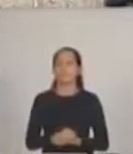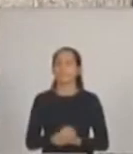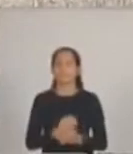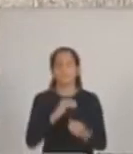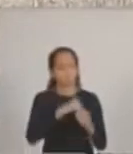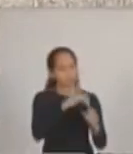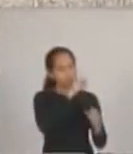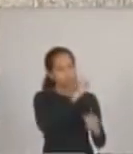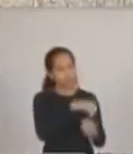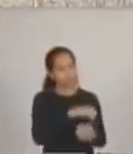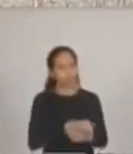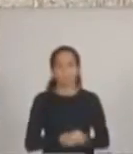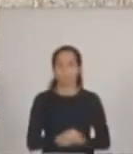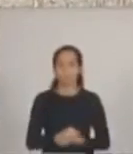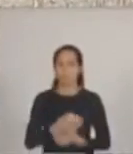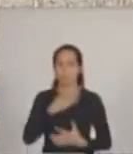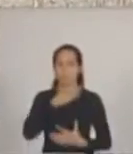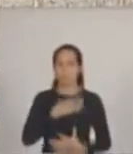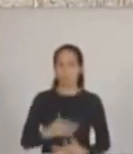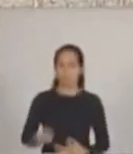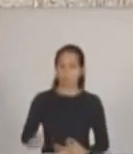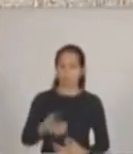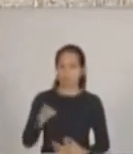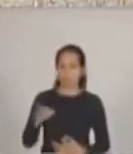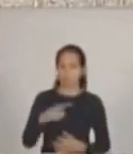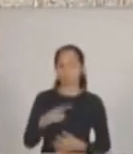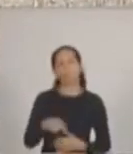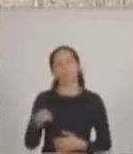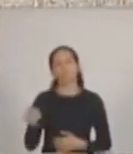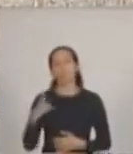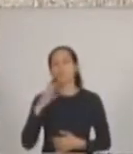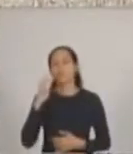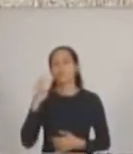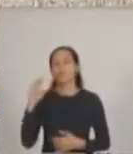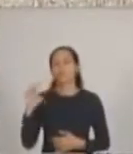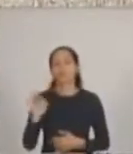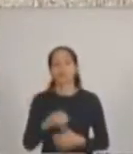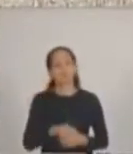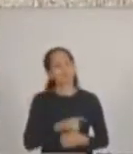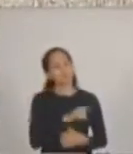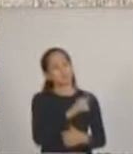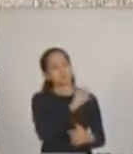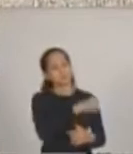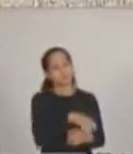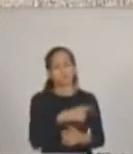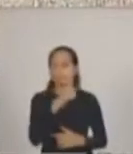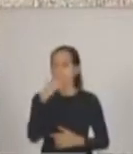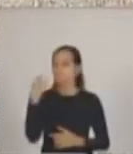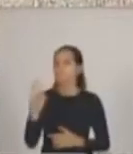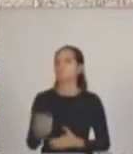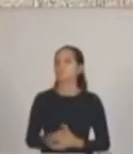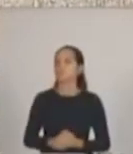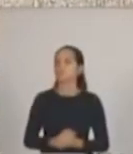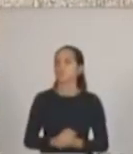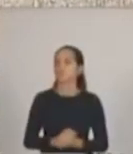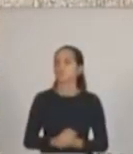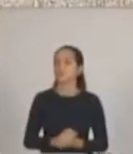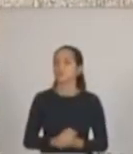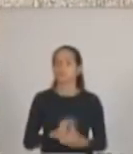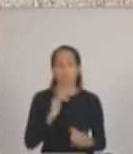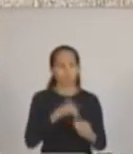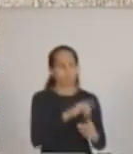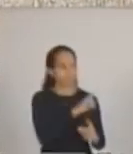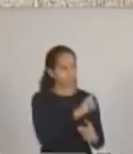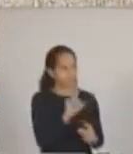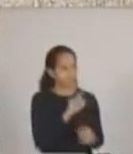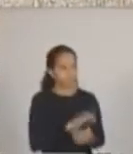Vota sim, de gravata nova e tudo. Deputado Bruno Lamas. Sim. Sim, deputado Capitão Assunção. Não, senhor presidente.